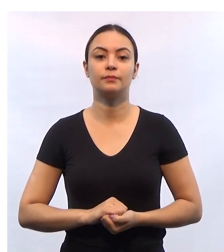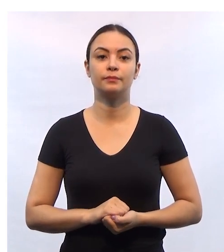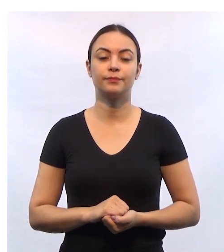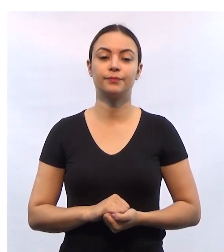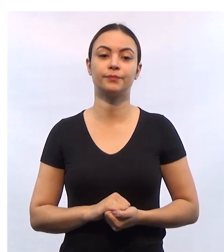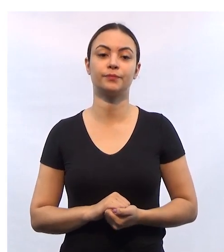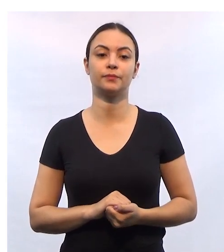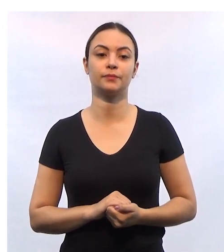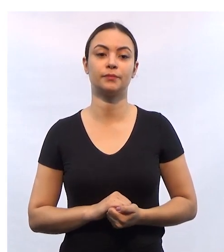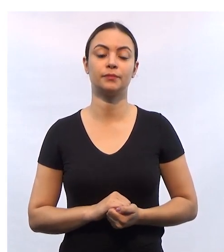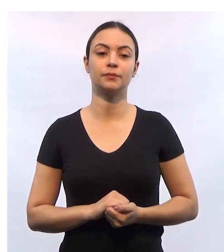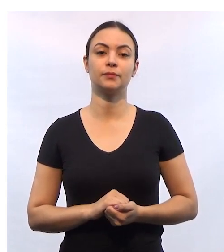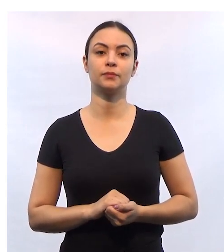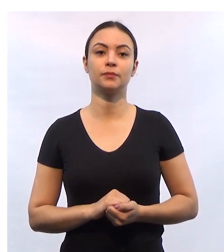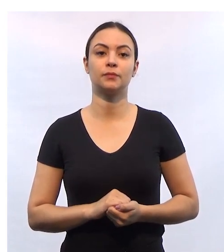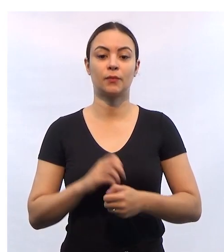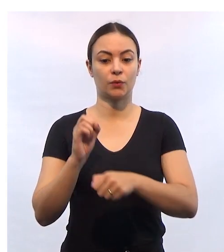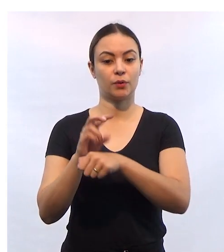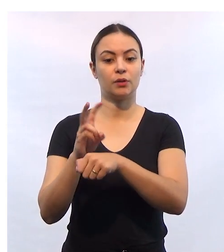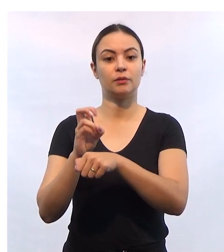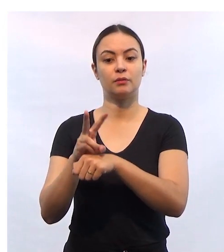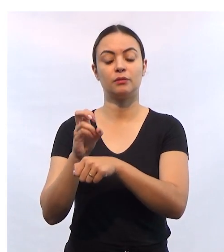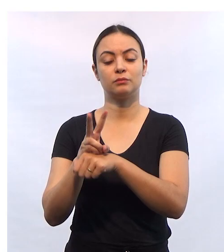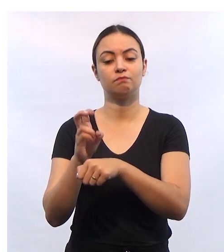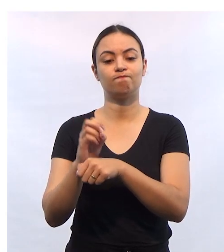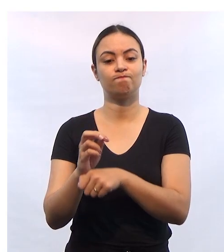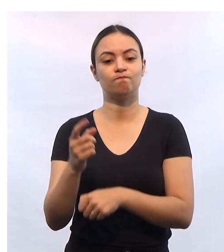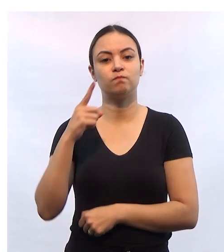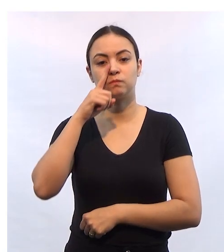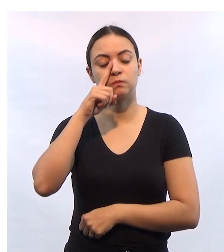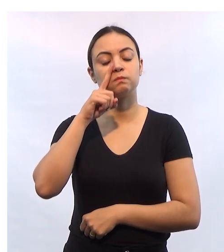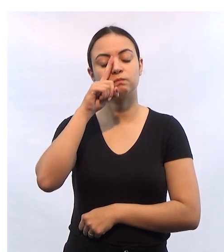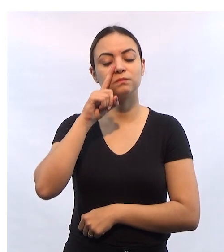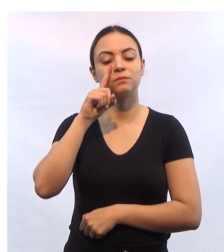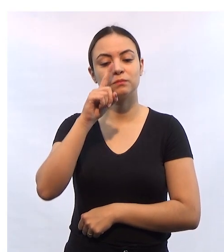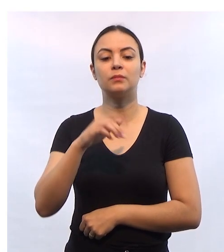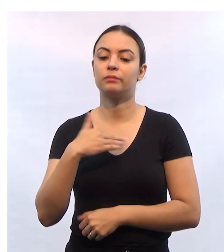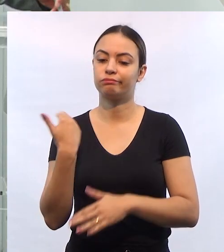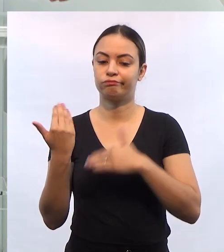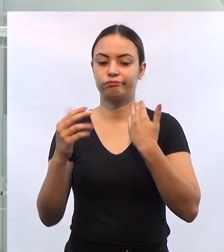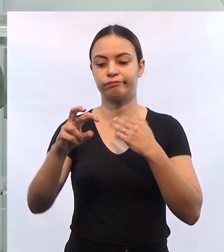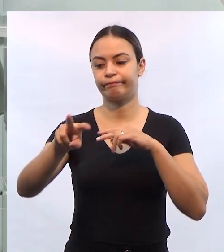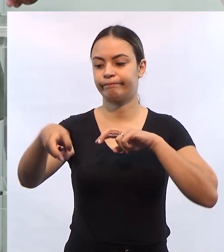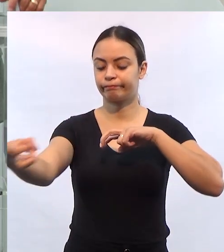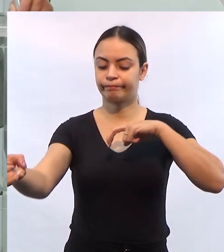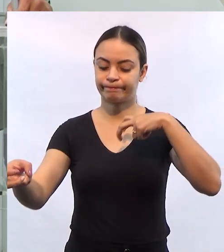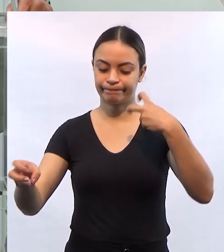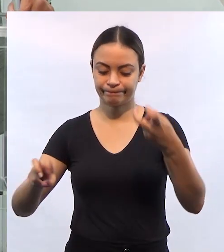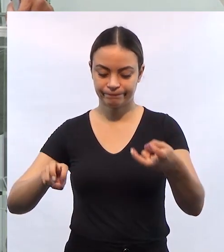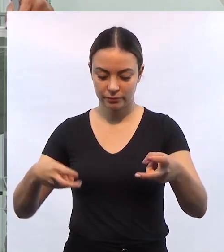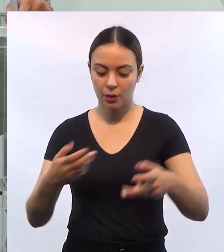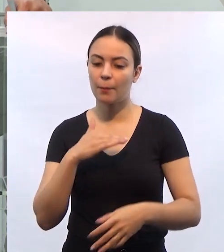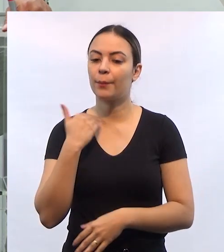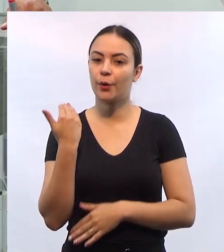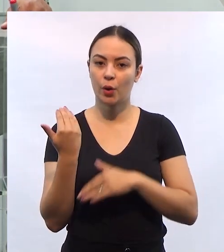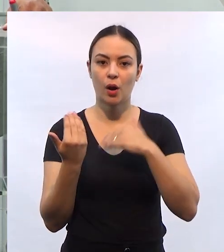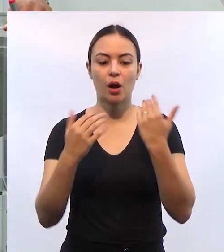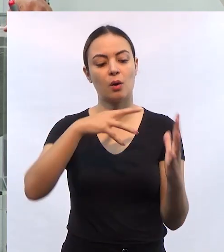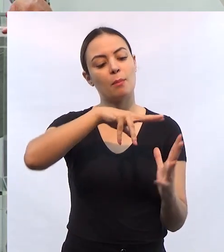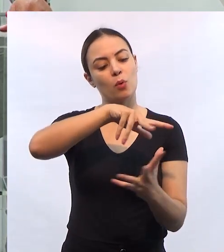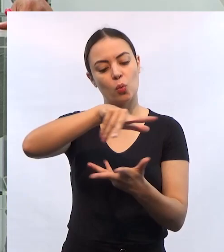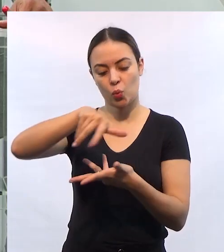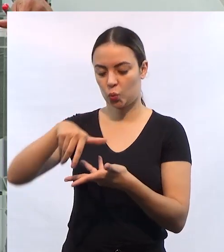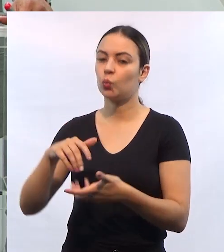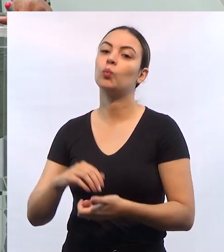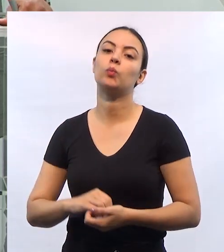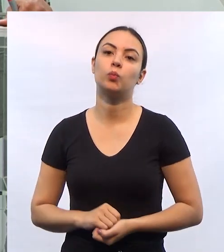né, o famoso coronavírus, né? Esse vírus aí tão mortal que levou aí a vida de muitas pessoas,